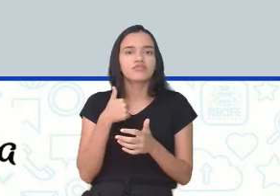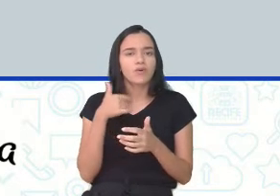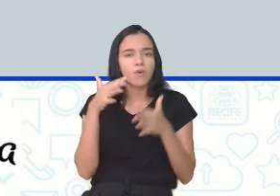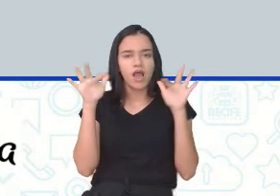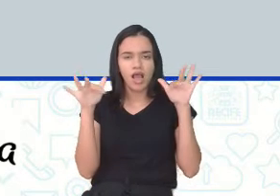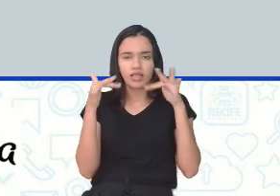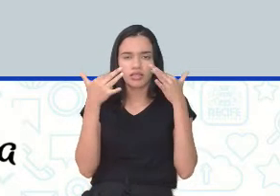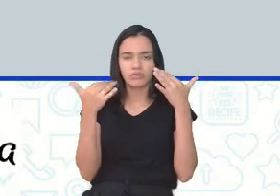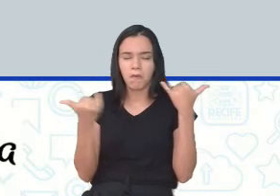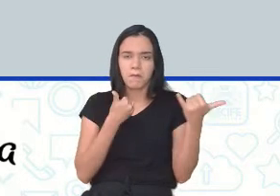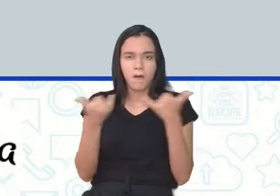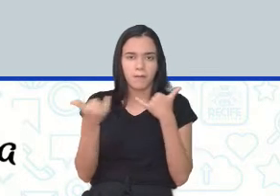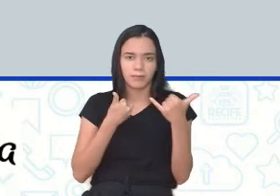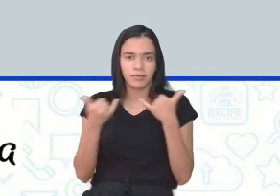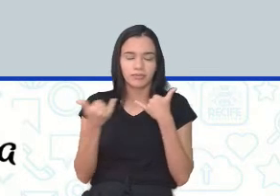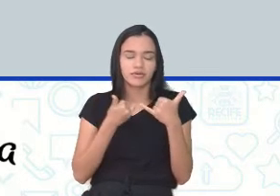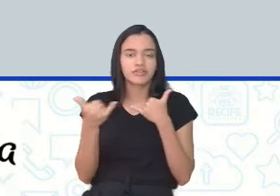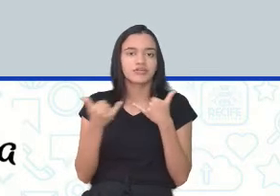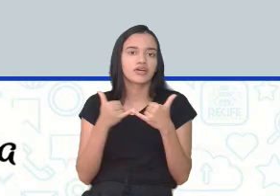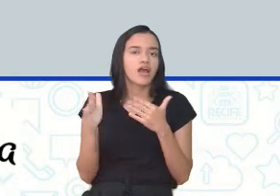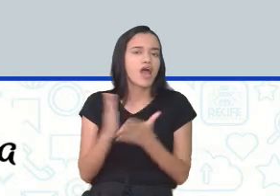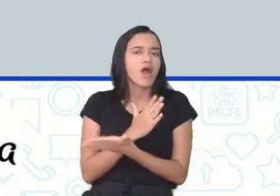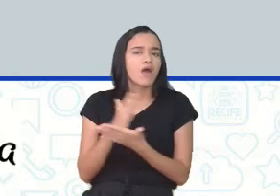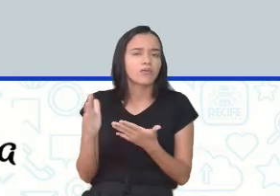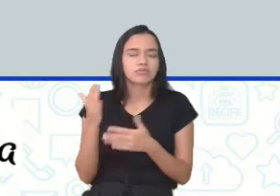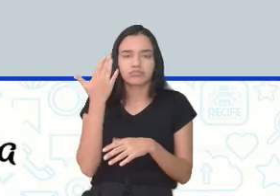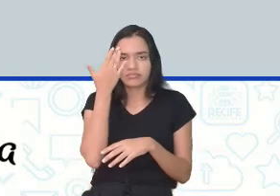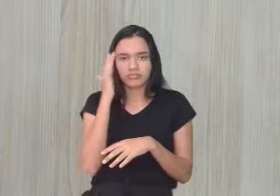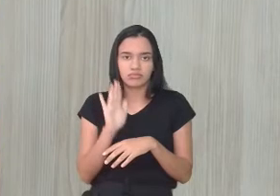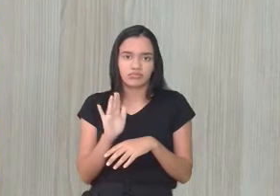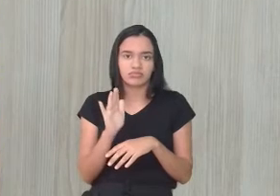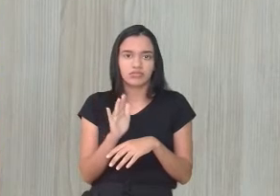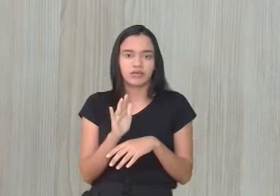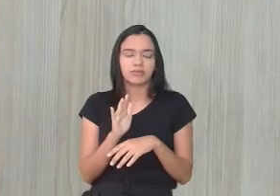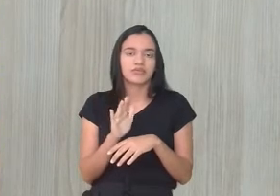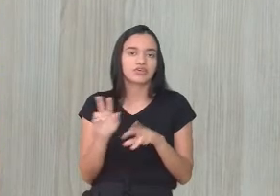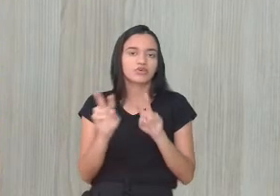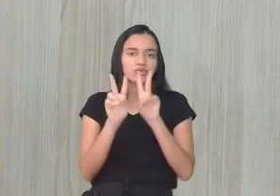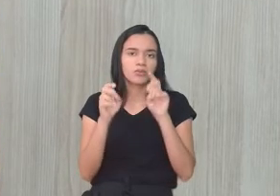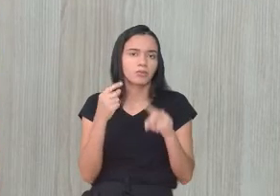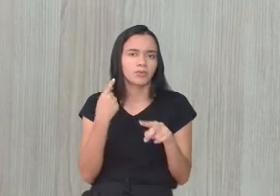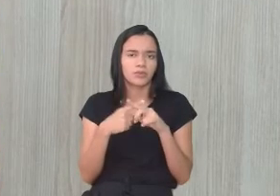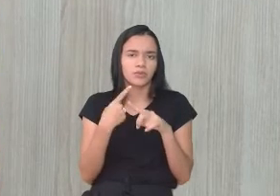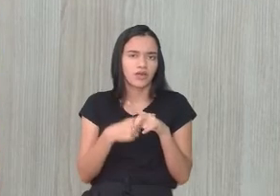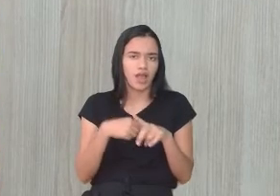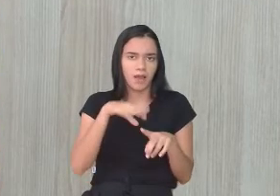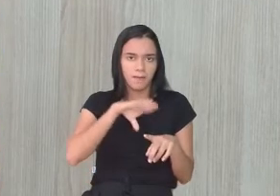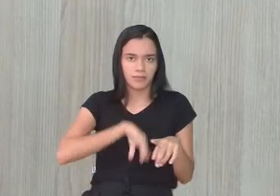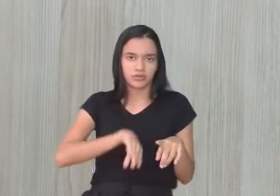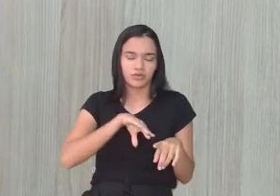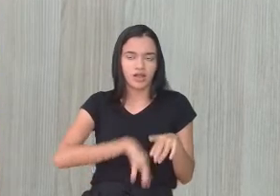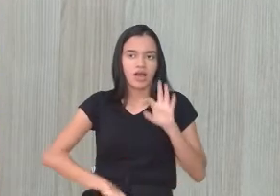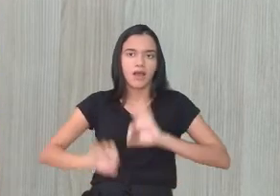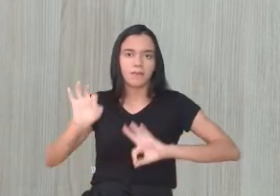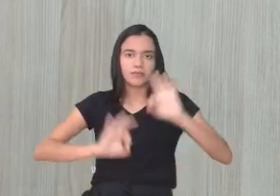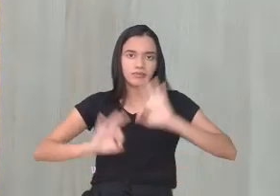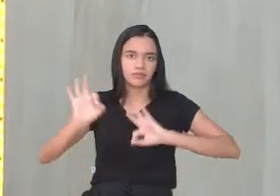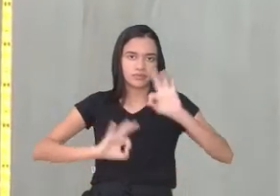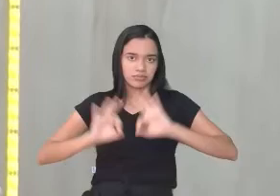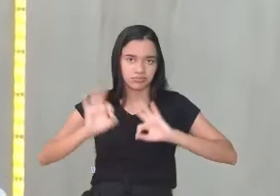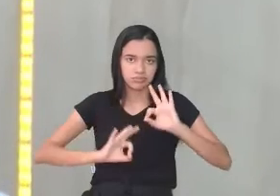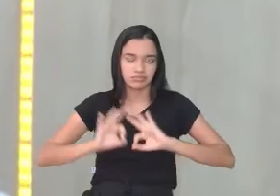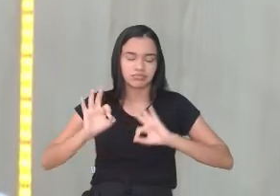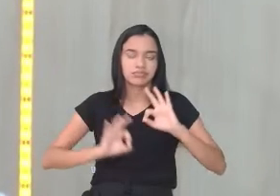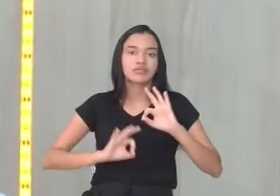atento a todas essas informações. Acho que alguns que não sabiam a questão aí do porquê da menstruação, né, a preparação do endométrio para o